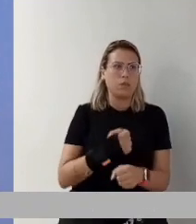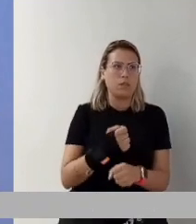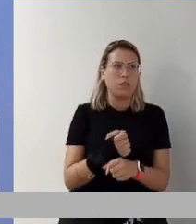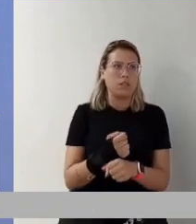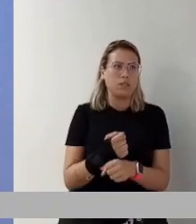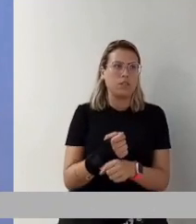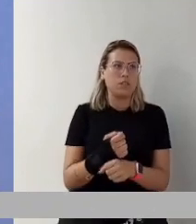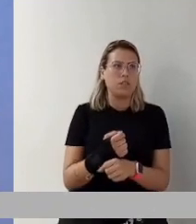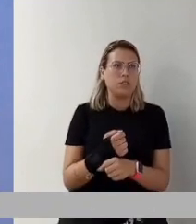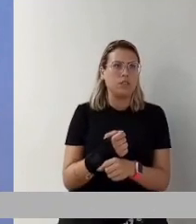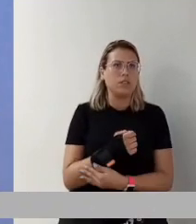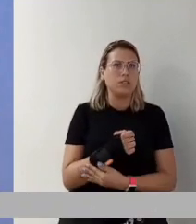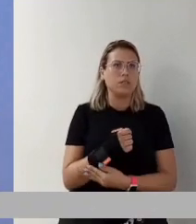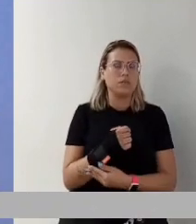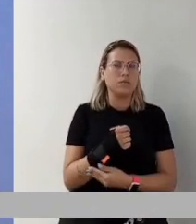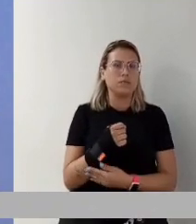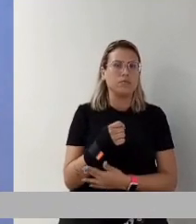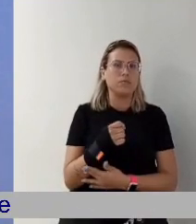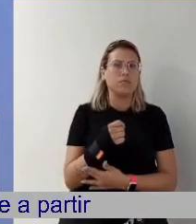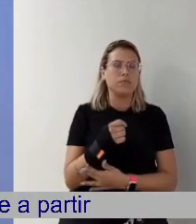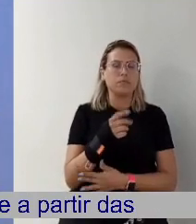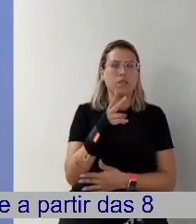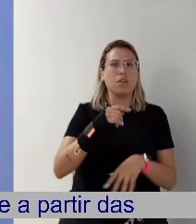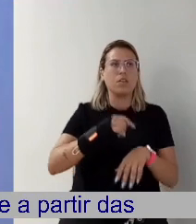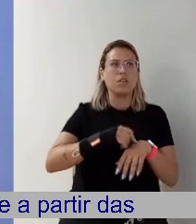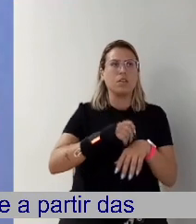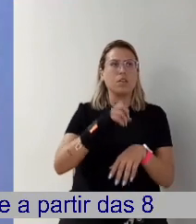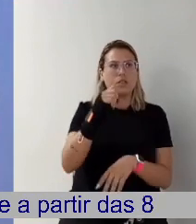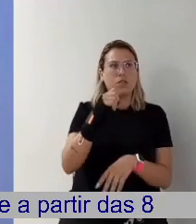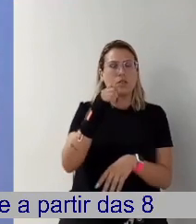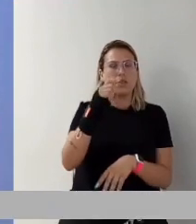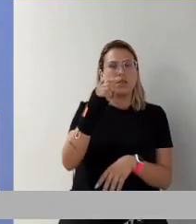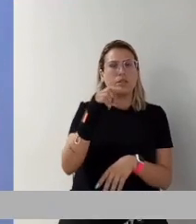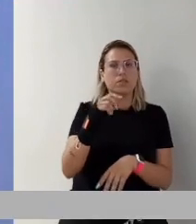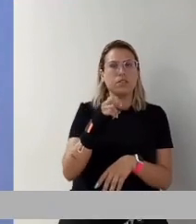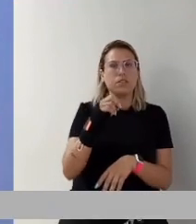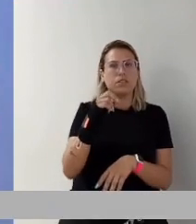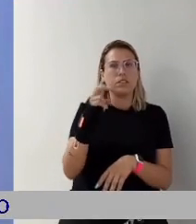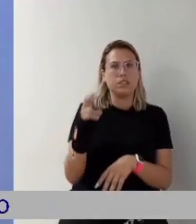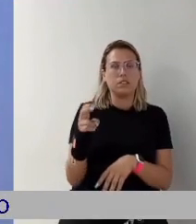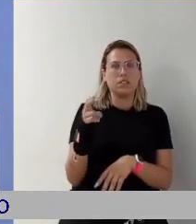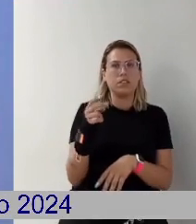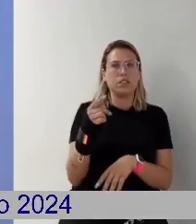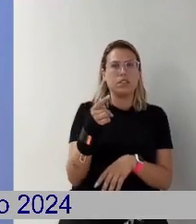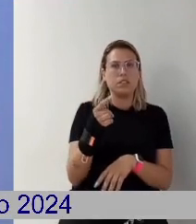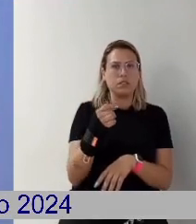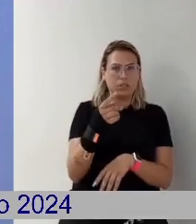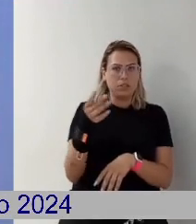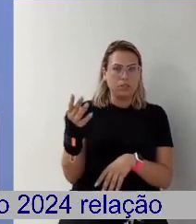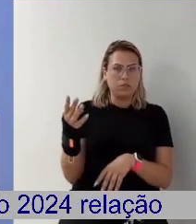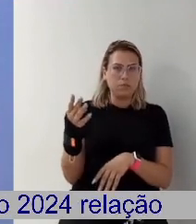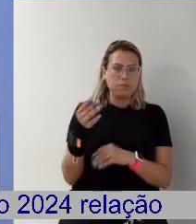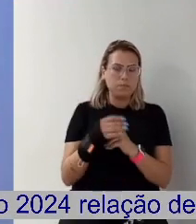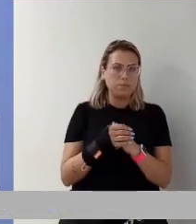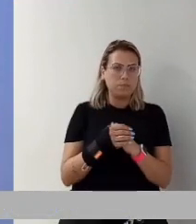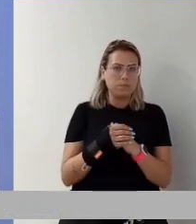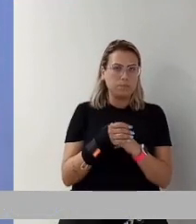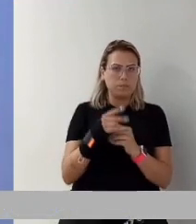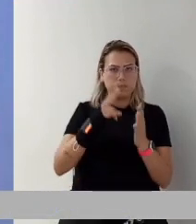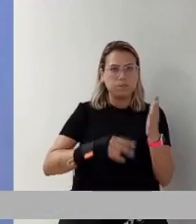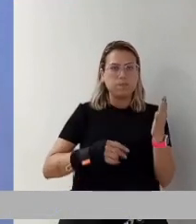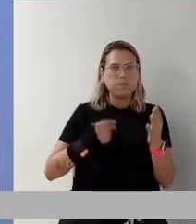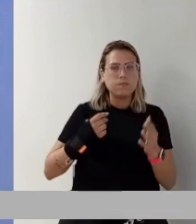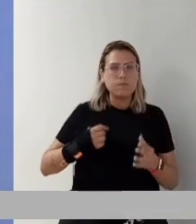legislatura a realizarse a partir das 8:05 do dia 7 de Março de24 relação de presença dos Senhores